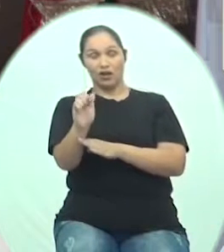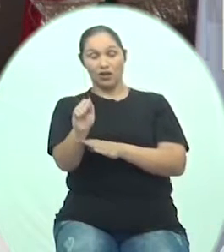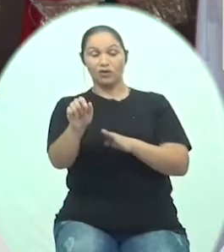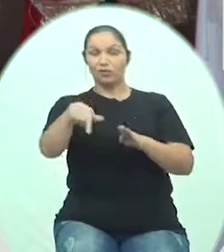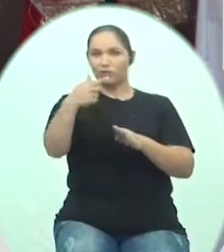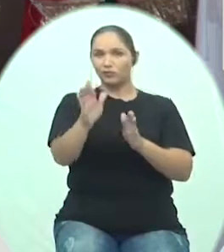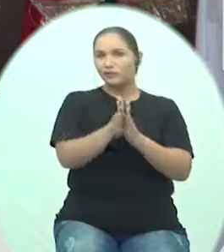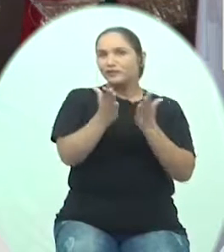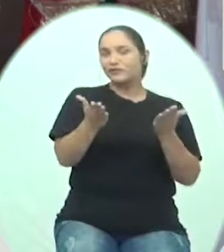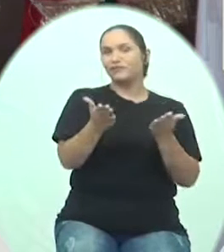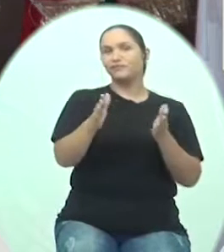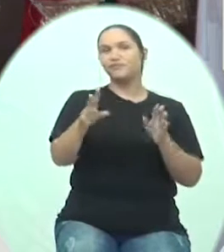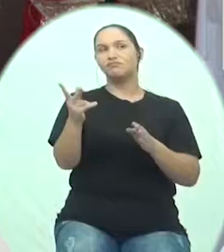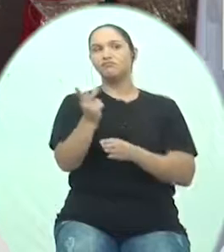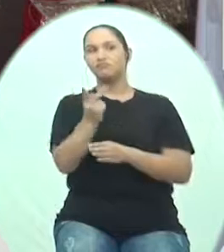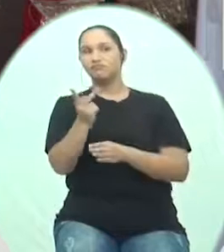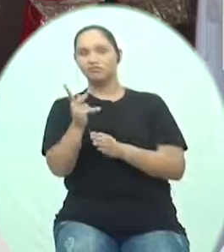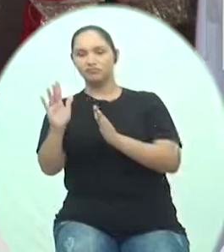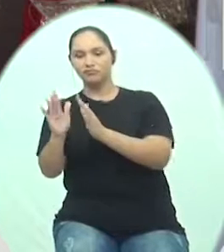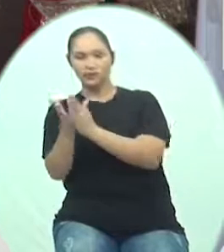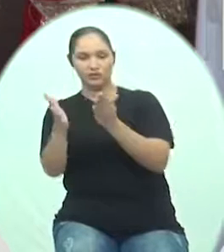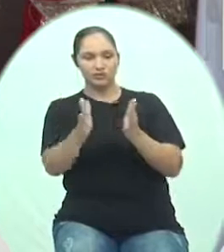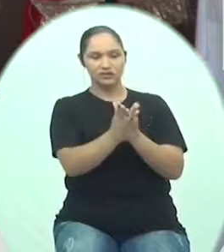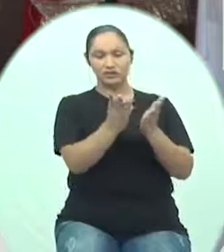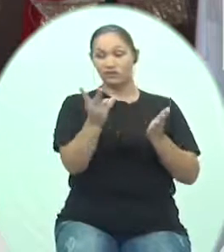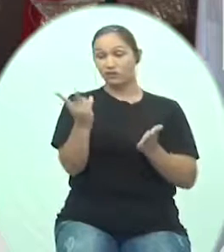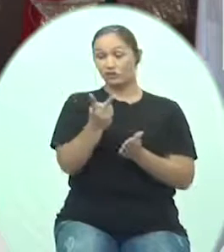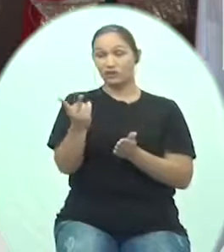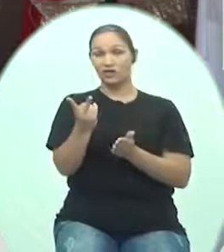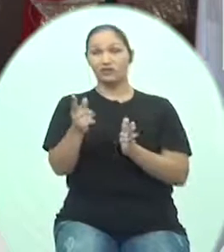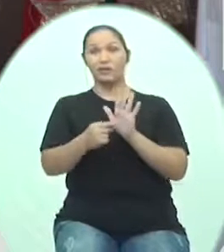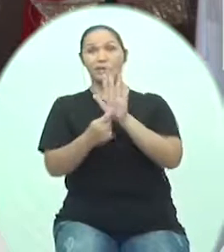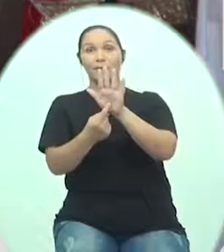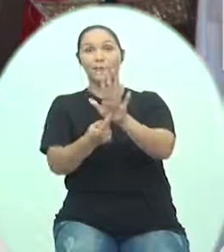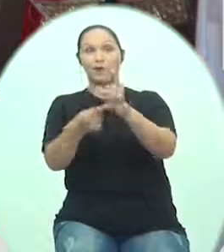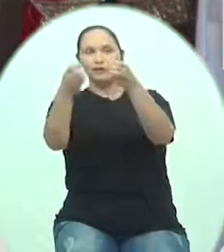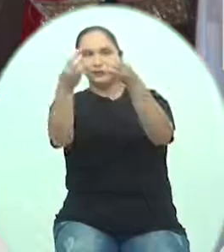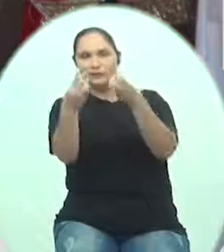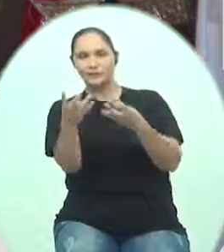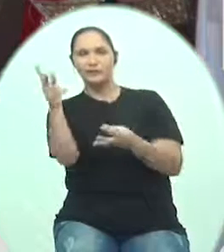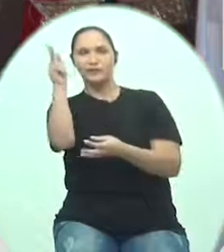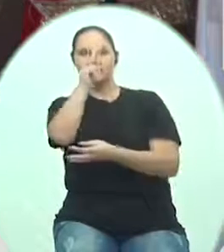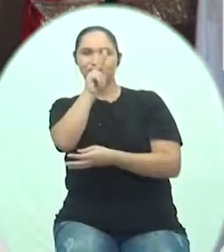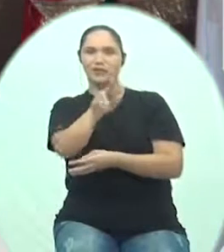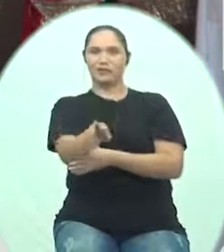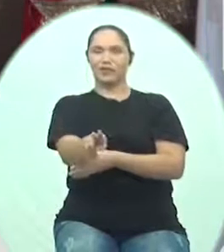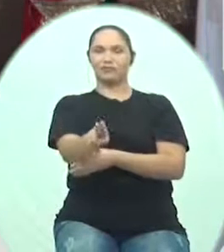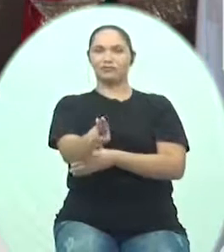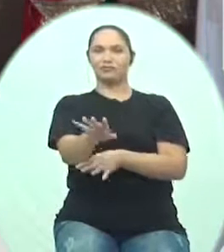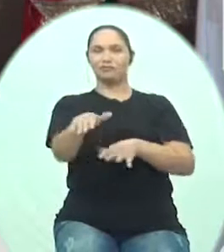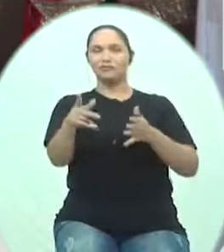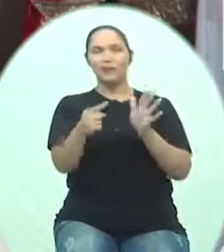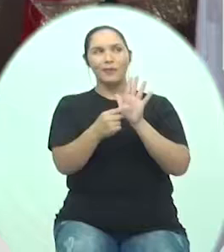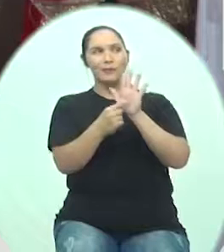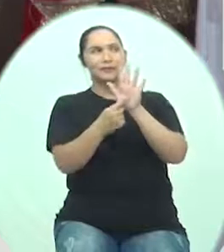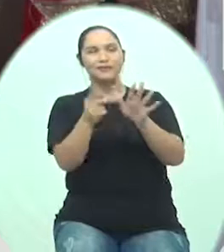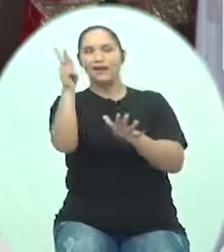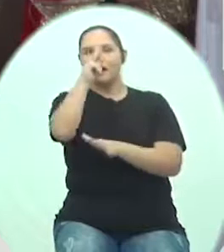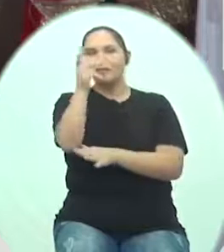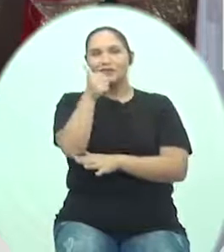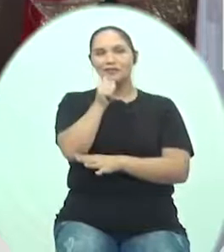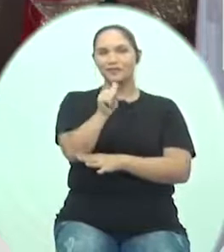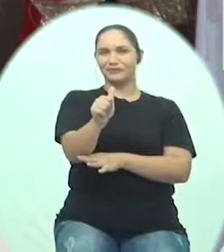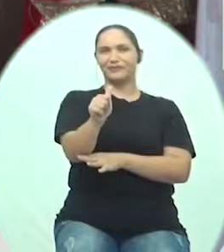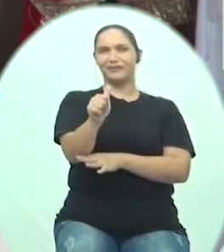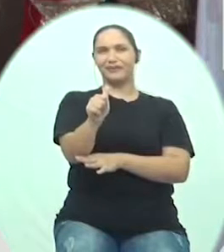Catarina e ambos relatam a mesma história então falar sobre a visibilidade dessas mulheres